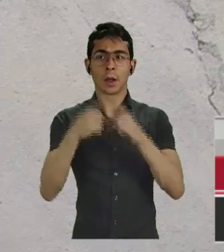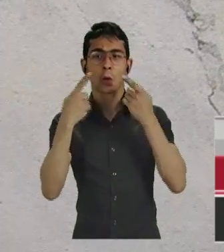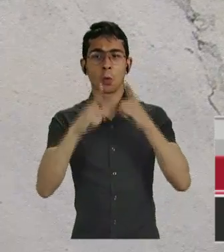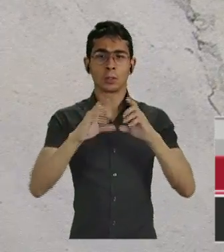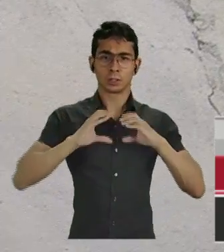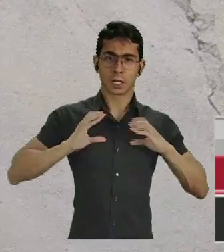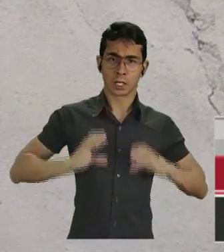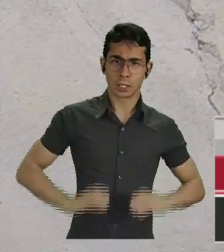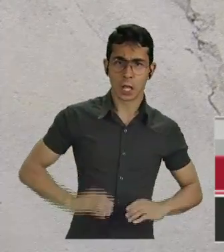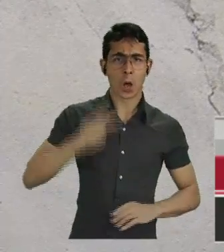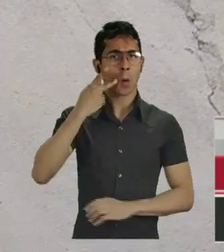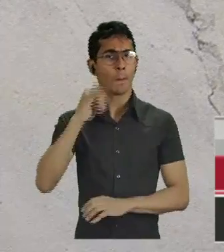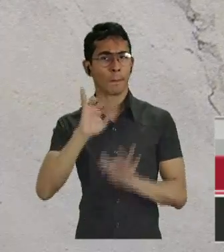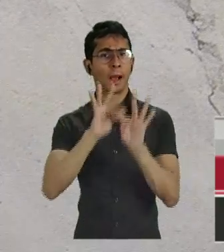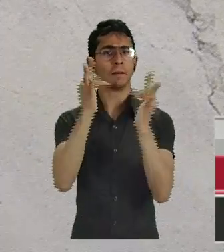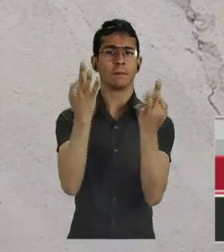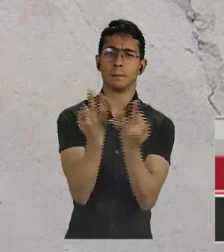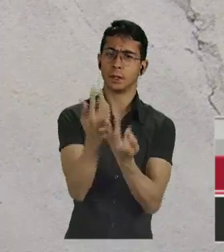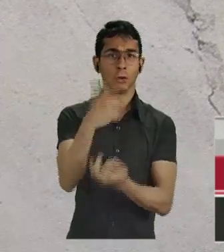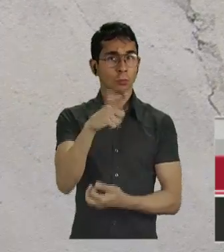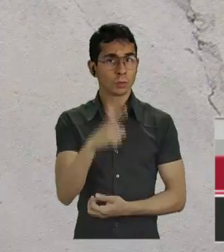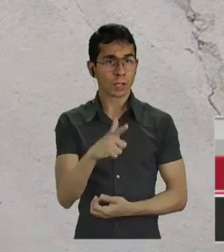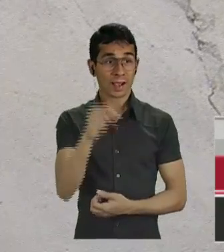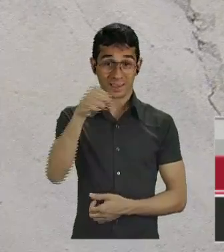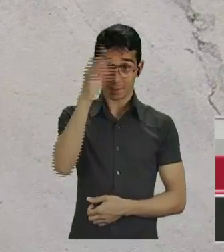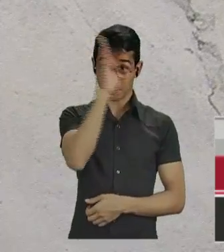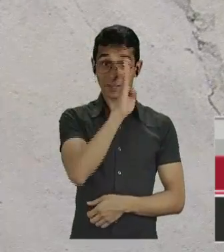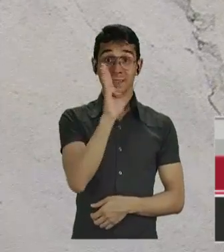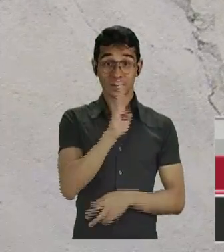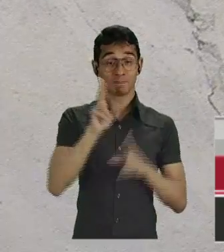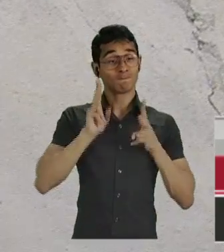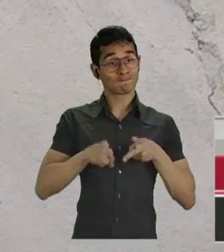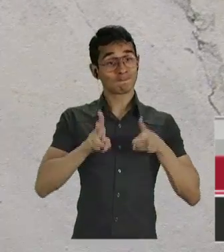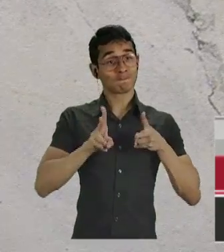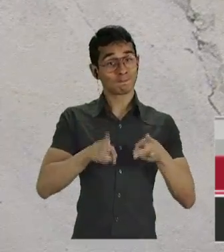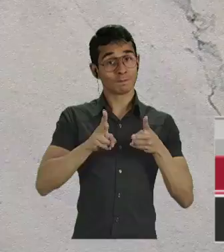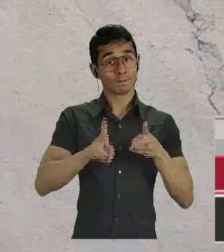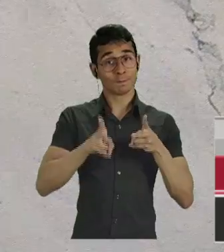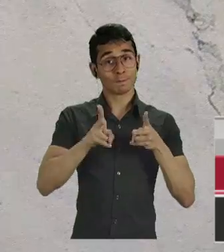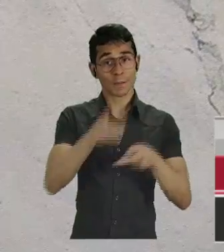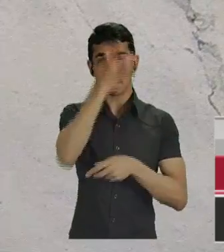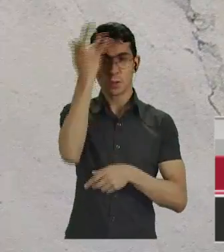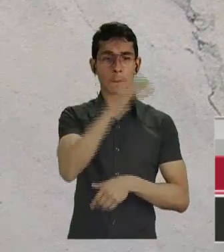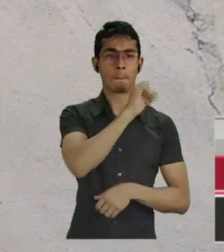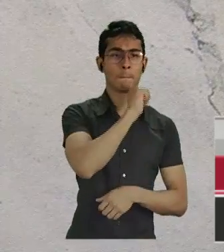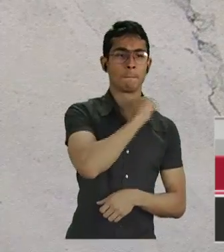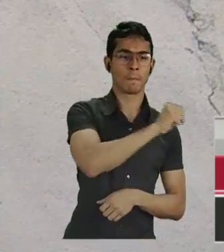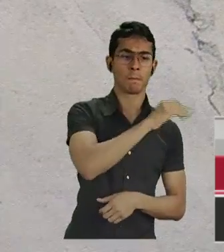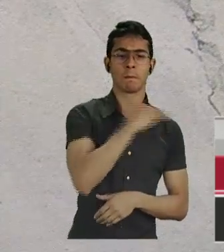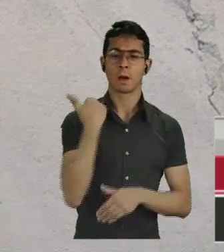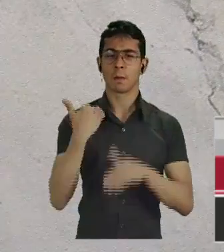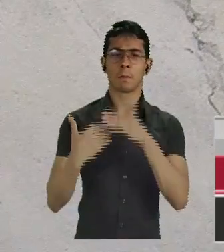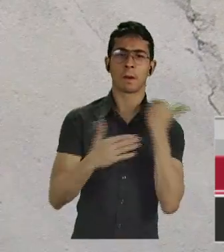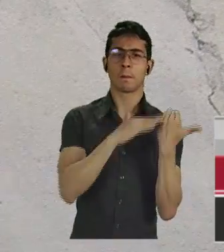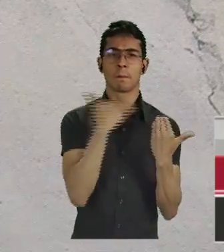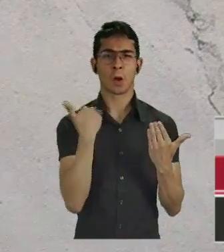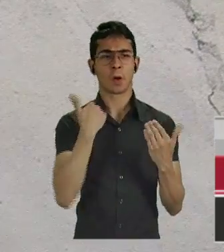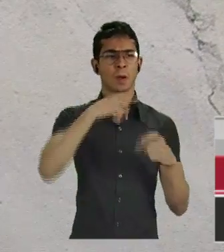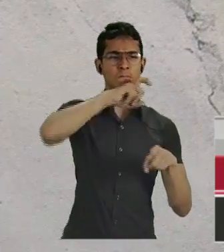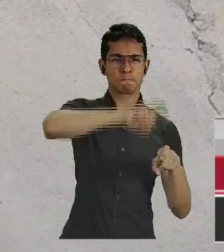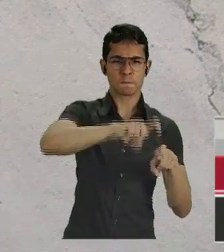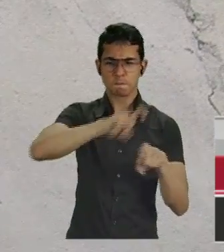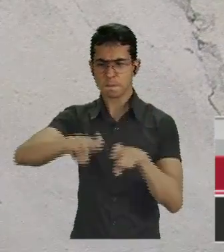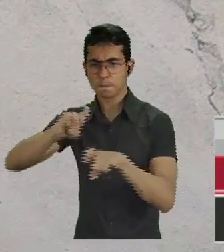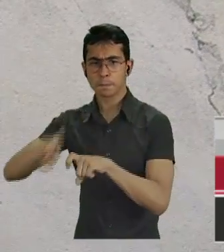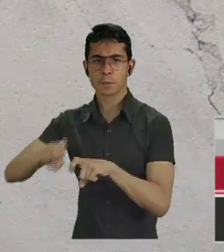aqui no brasil isso passou a ser corriqueiro pessoas são mortas pessoas e estupradas pessoas e esquartejadas e